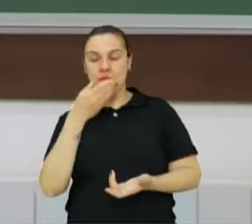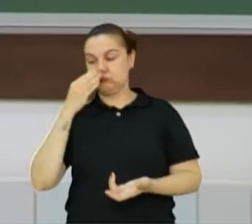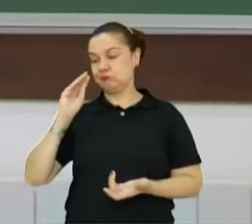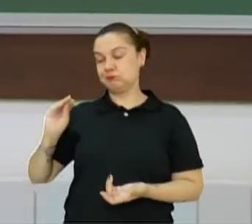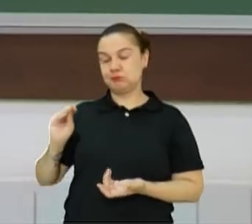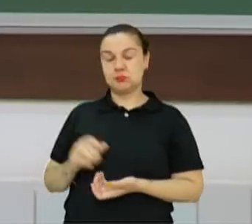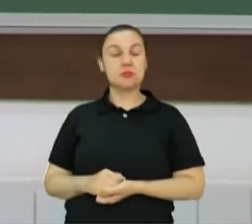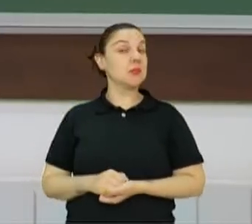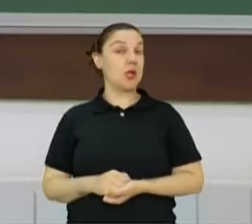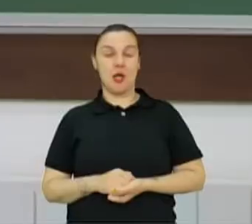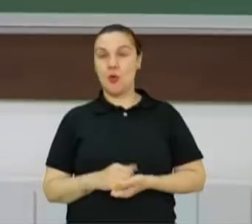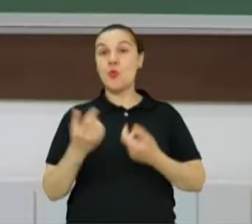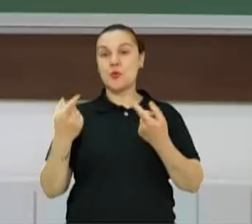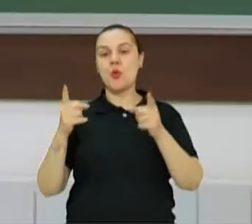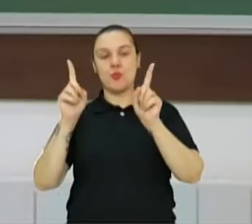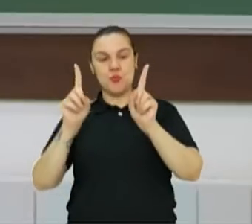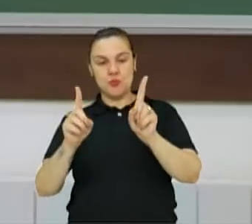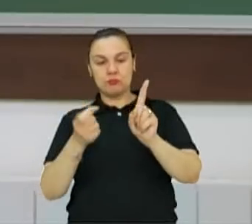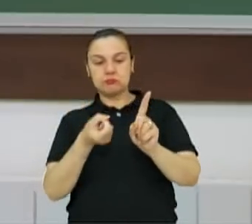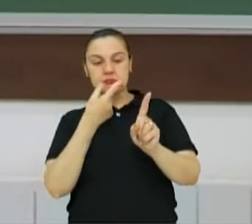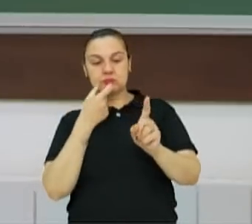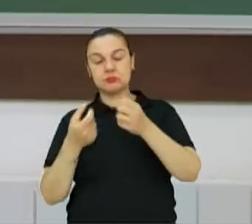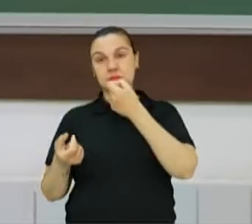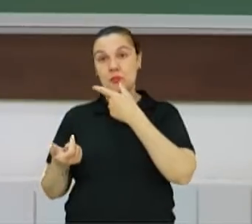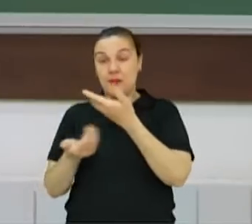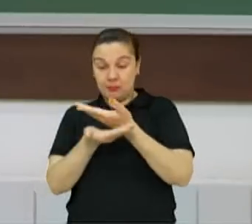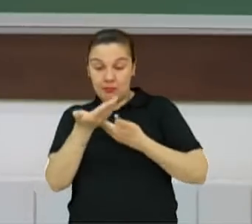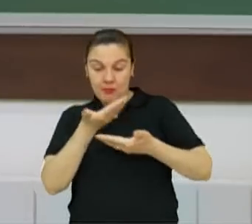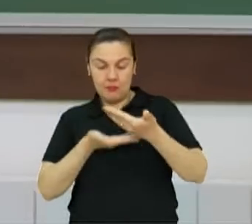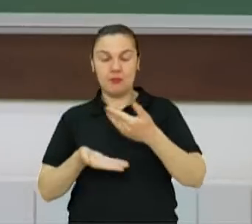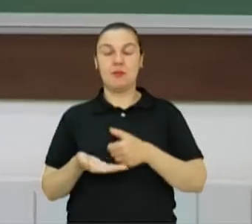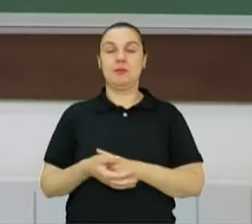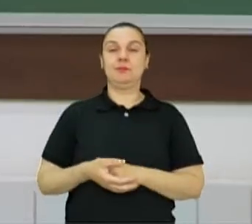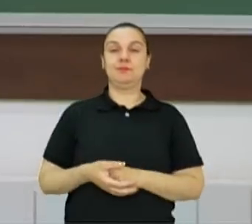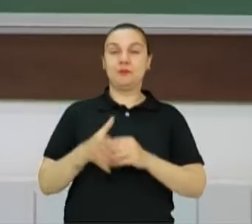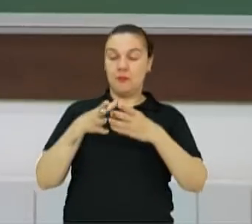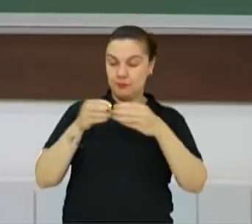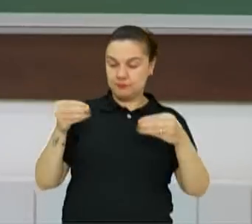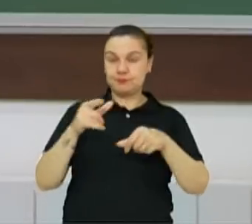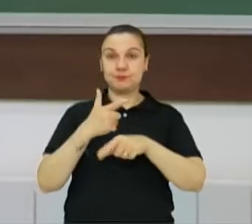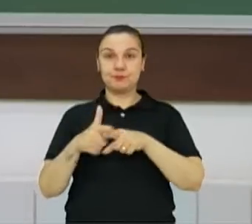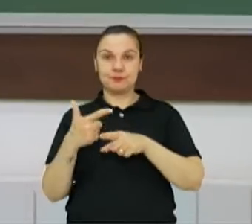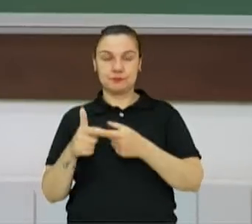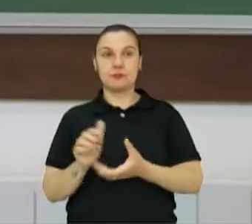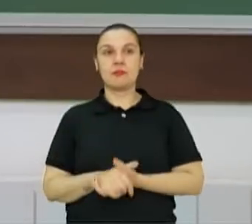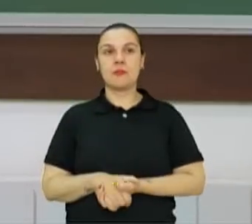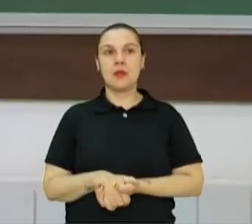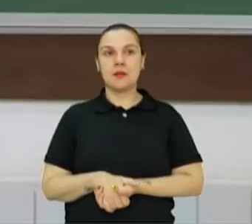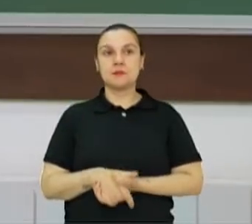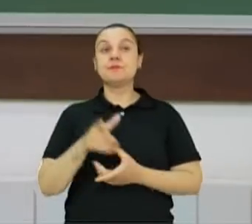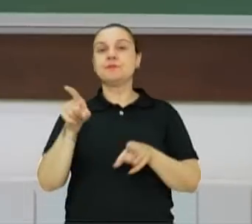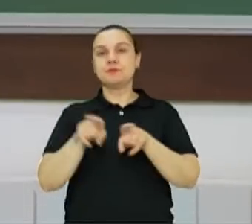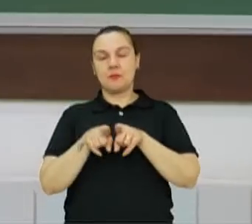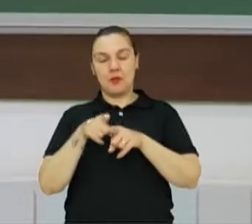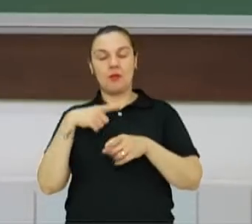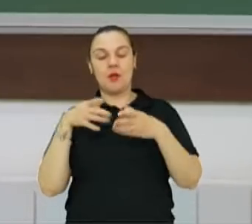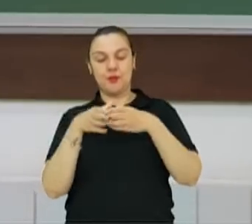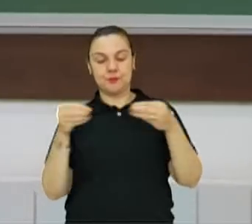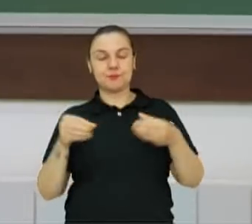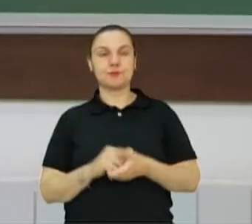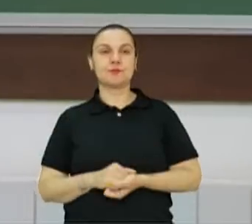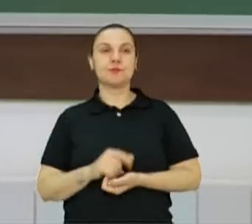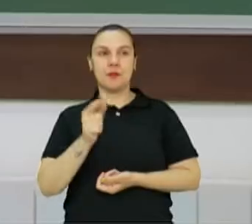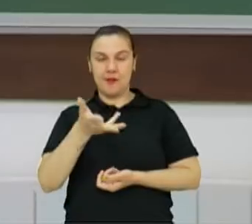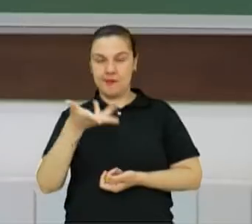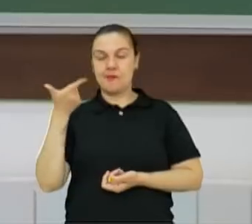não. Então, os dois vão ter que fazer esse tratamento, né, para acabar de vez com esse problema. Também é uma doença que tem cura, né, e